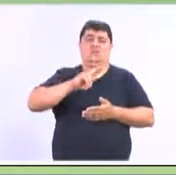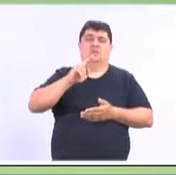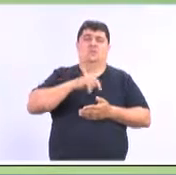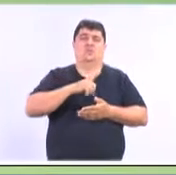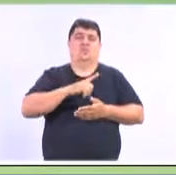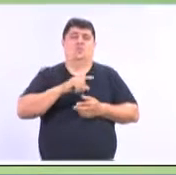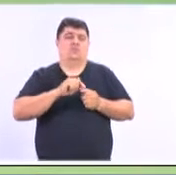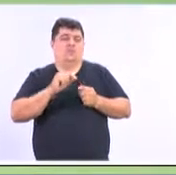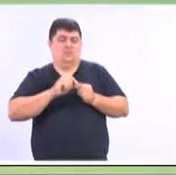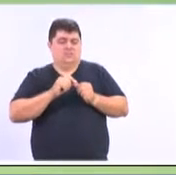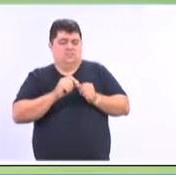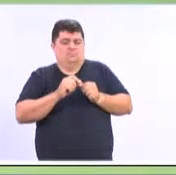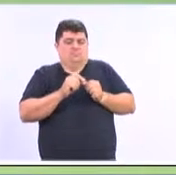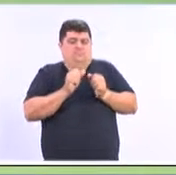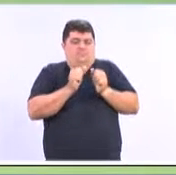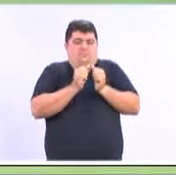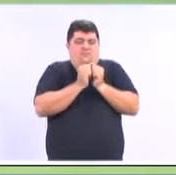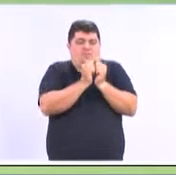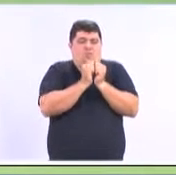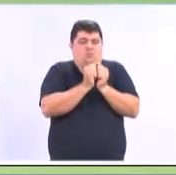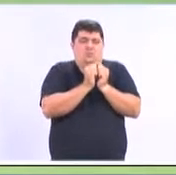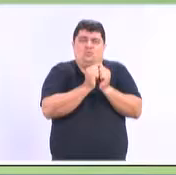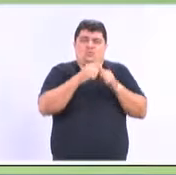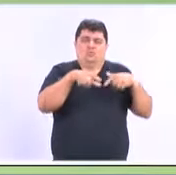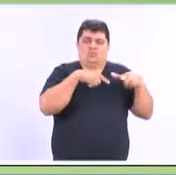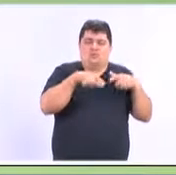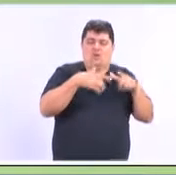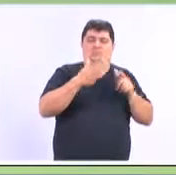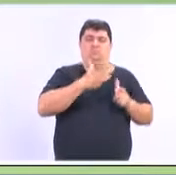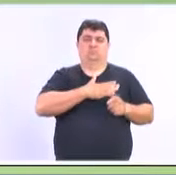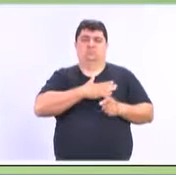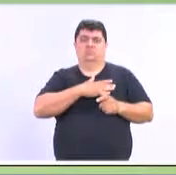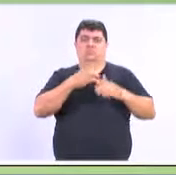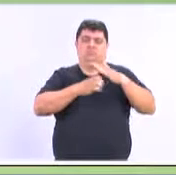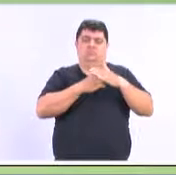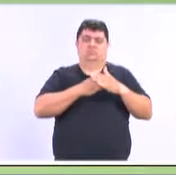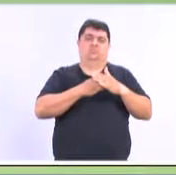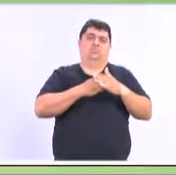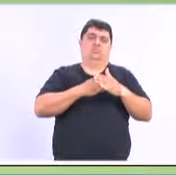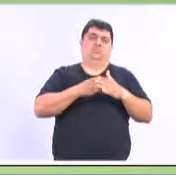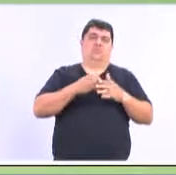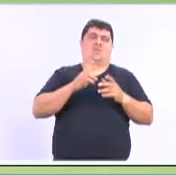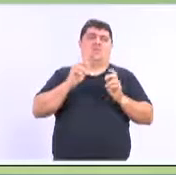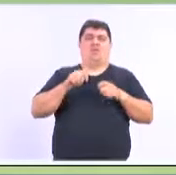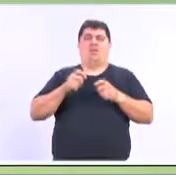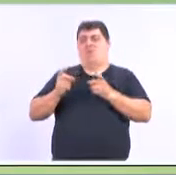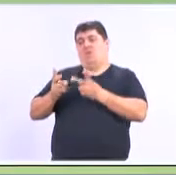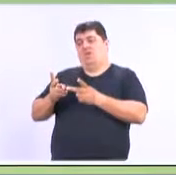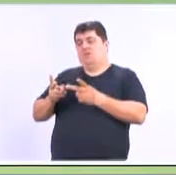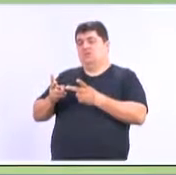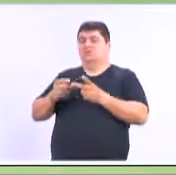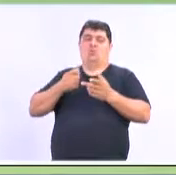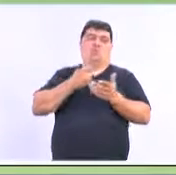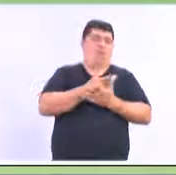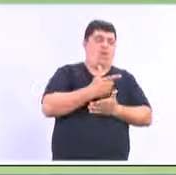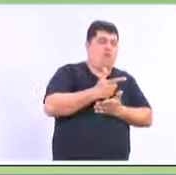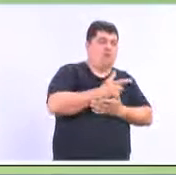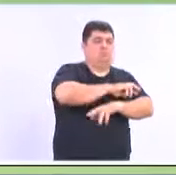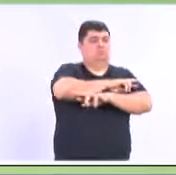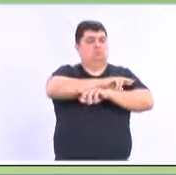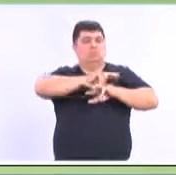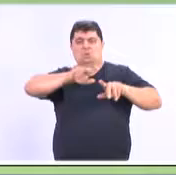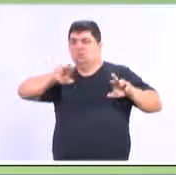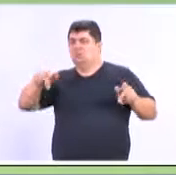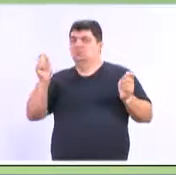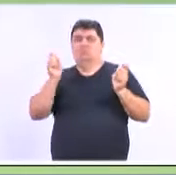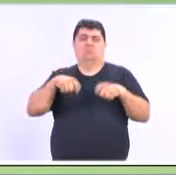relacionados diretamente às atividades operacionais da empresa. Serve para eu vender, para eu comprar da empresa, ele me